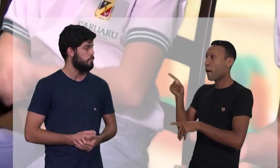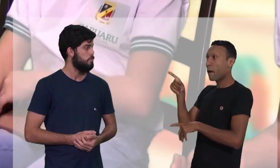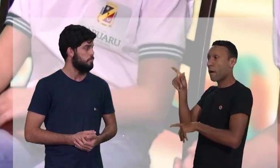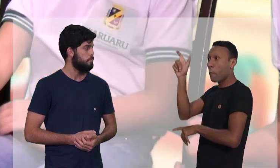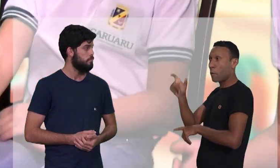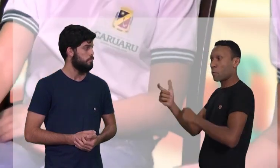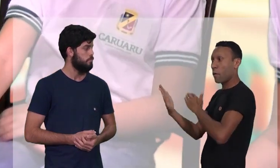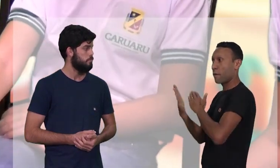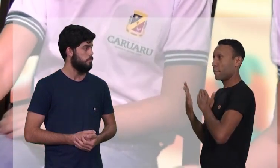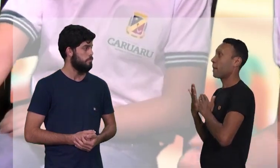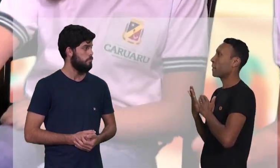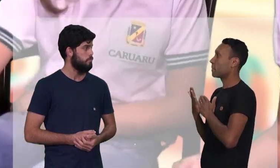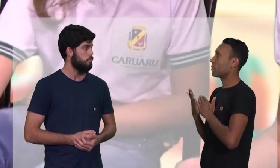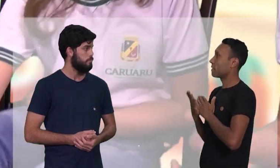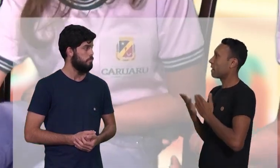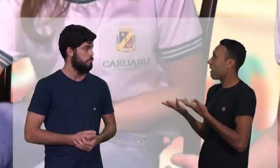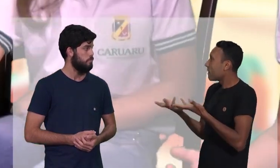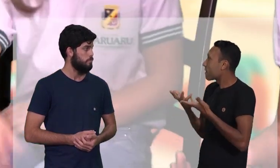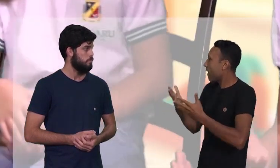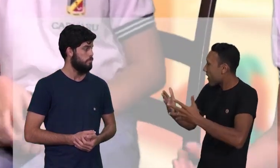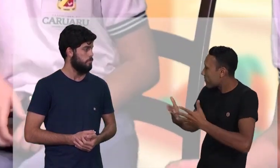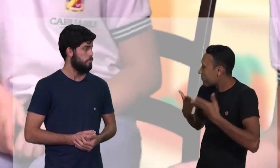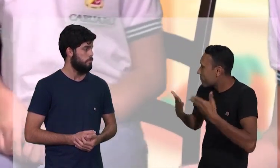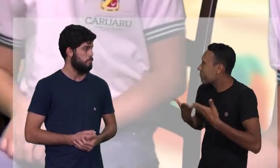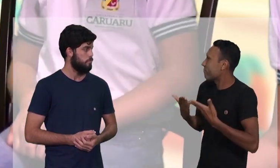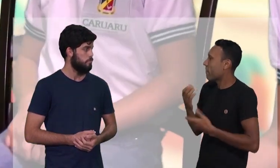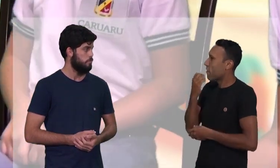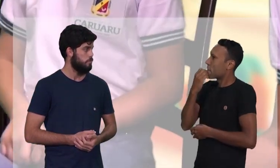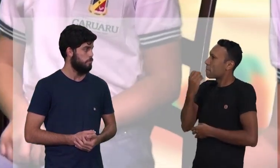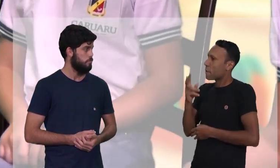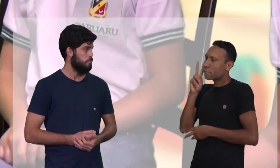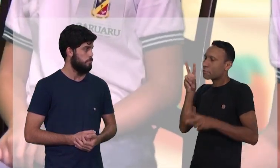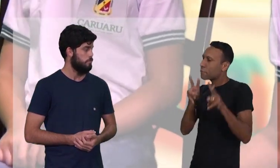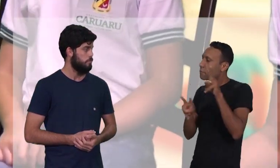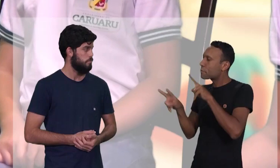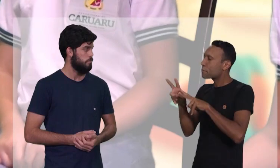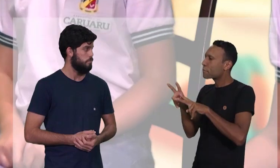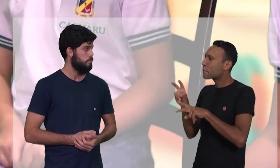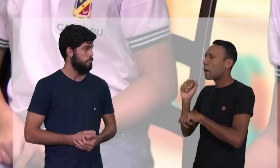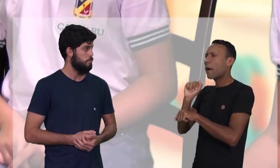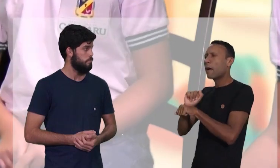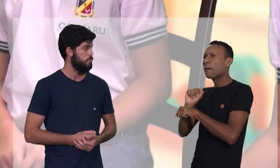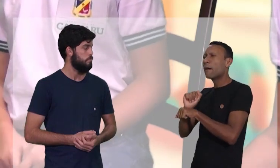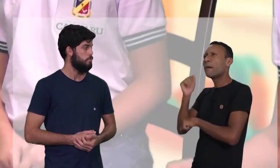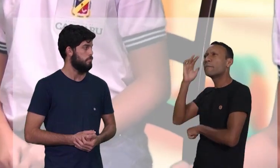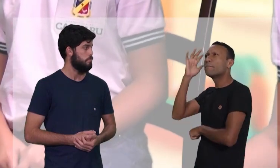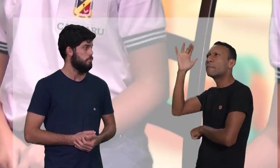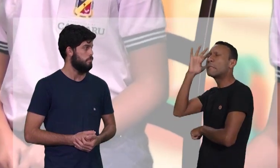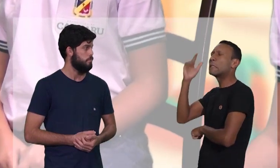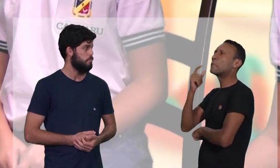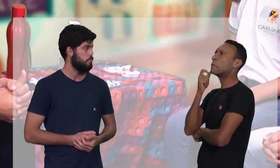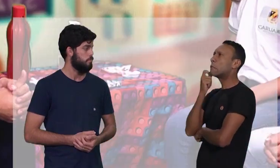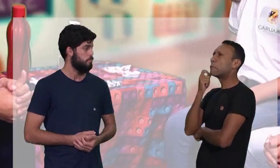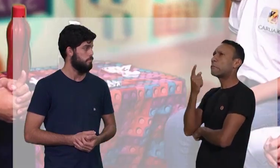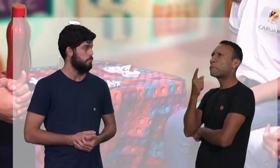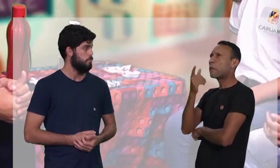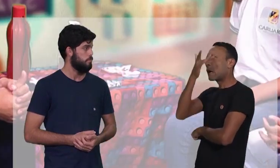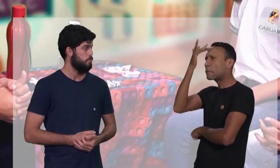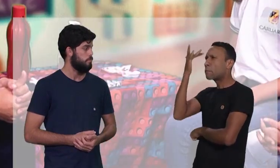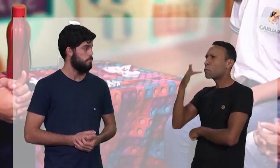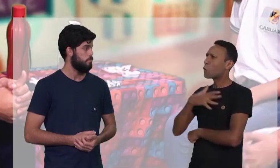alunos, realmente querem ver todos bem. Isso faz você pensar que os outros também se importam com